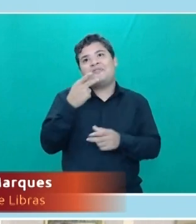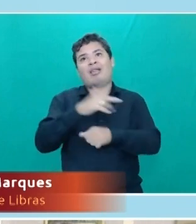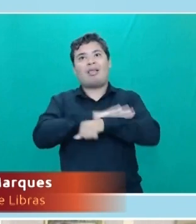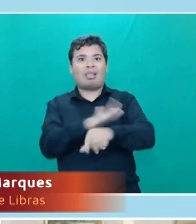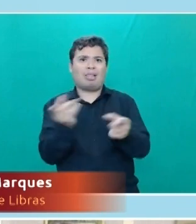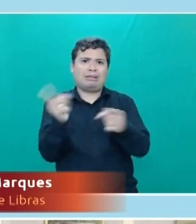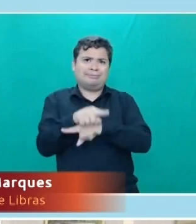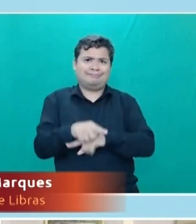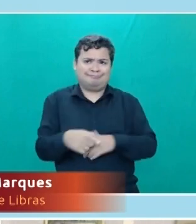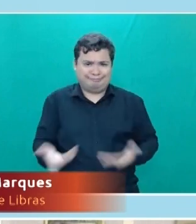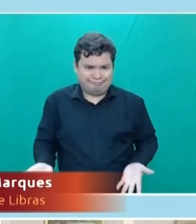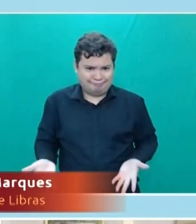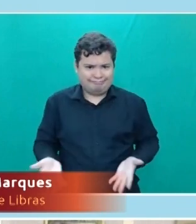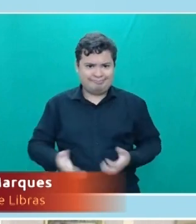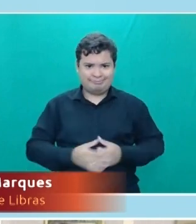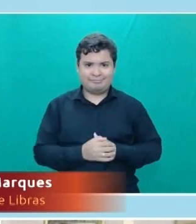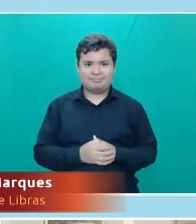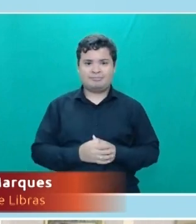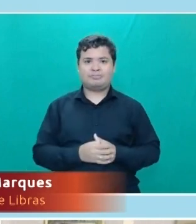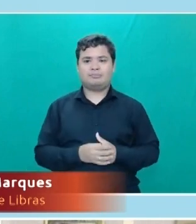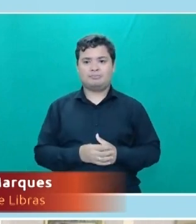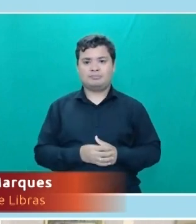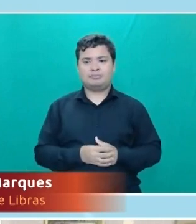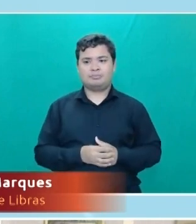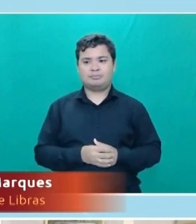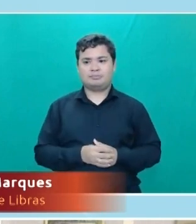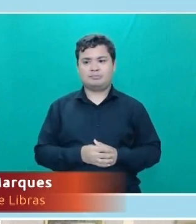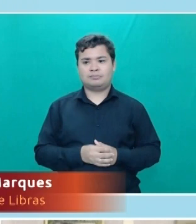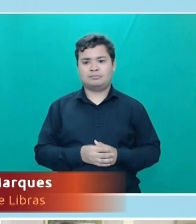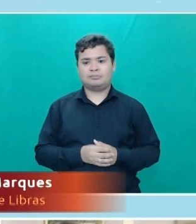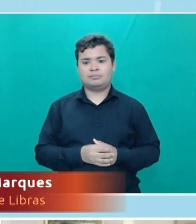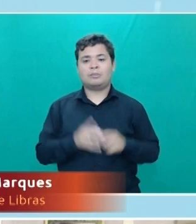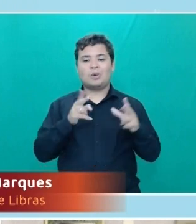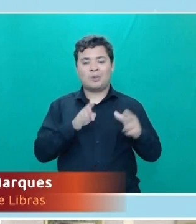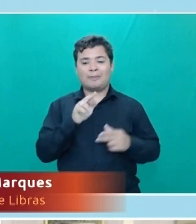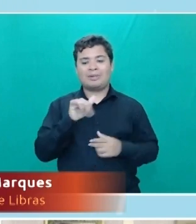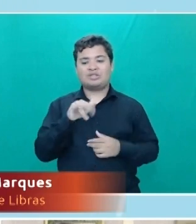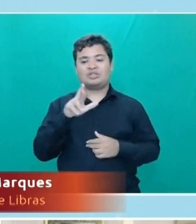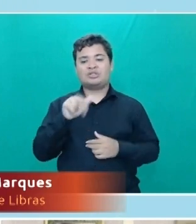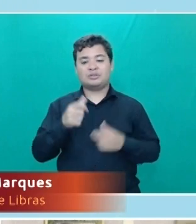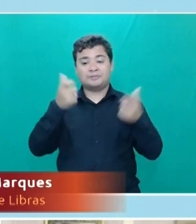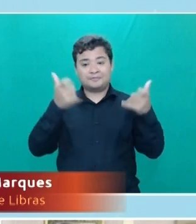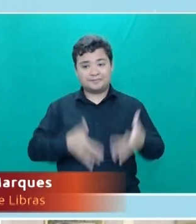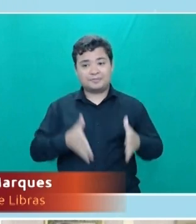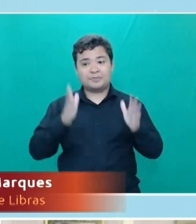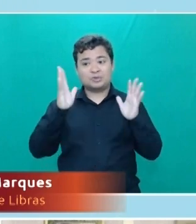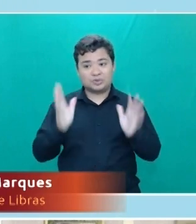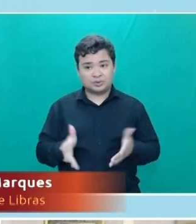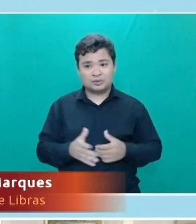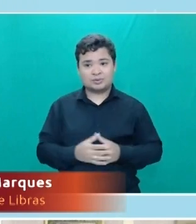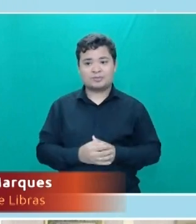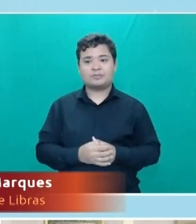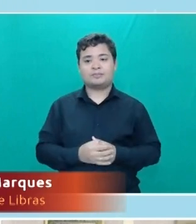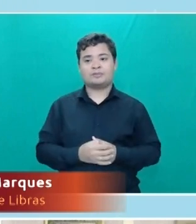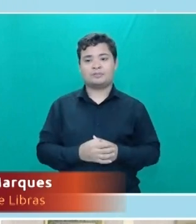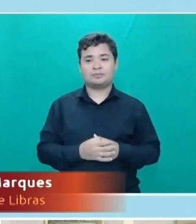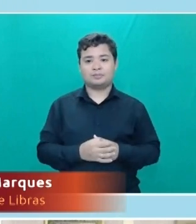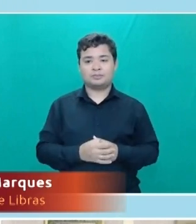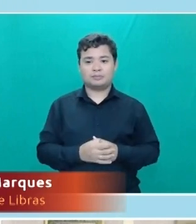no sistema de justiça, como bem Bartira já comentou aí, em relação à questão até do tratamento penal das